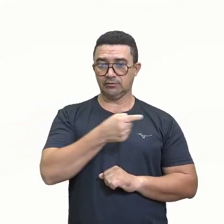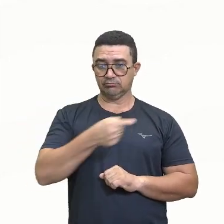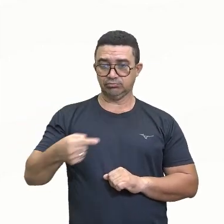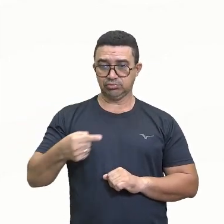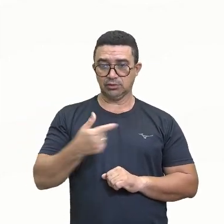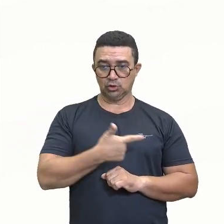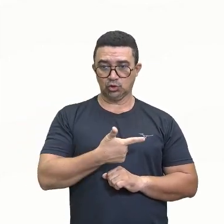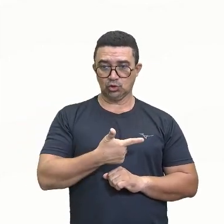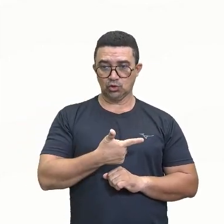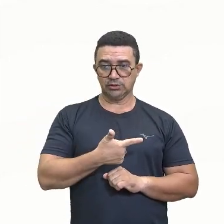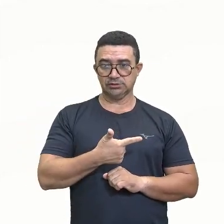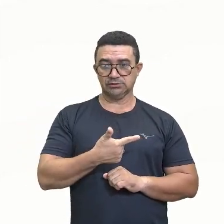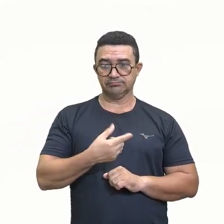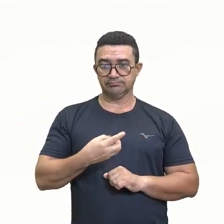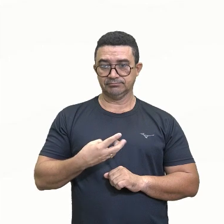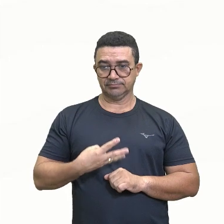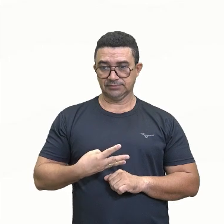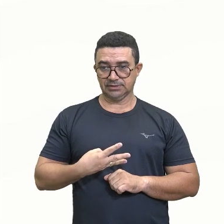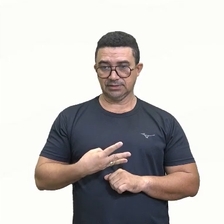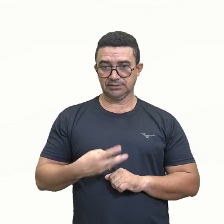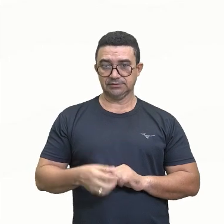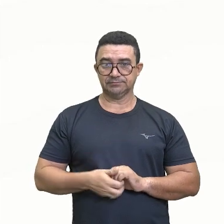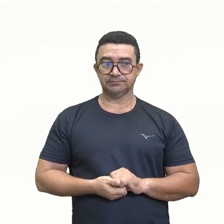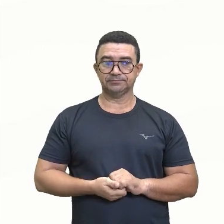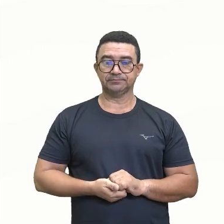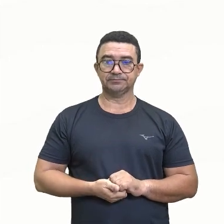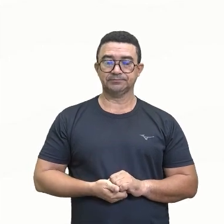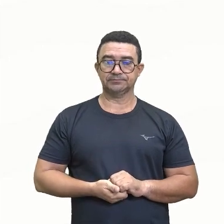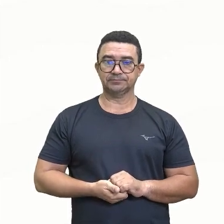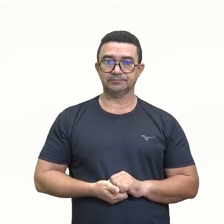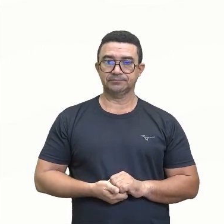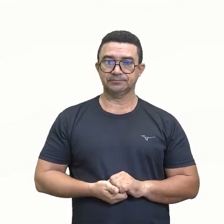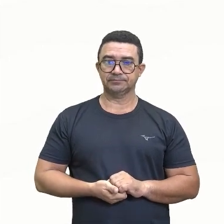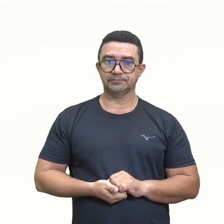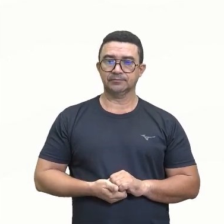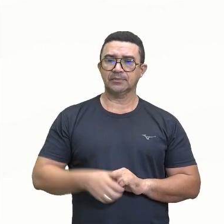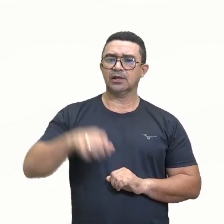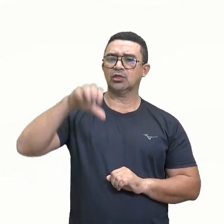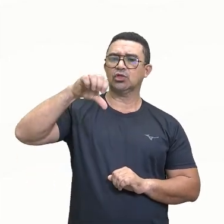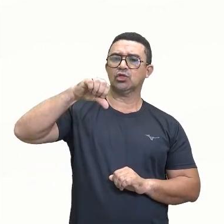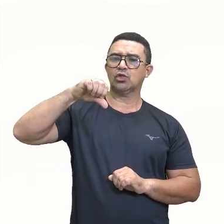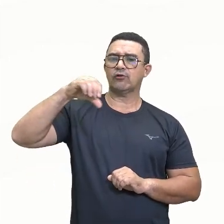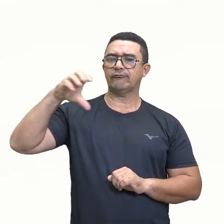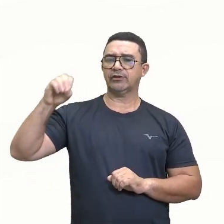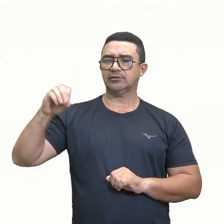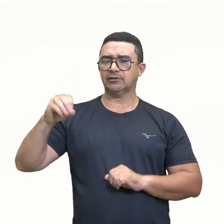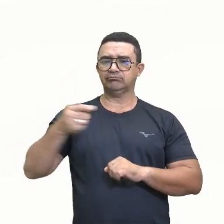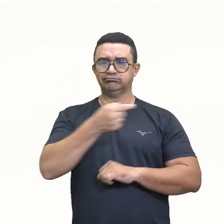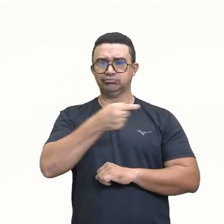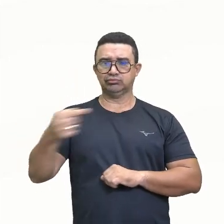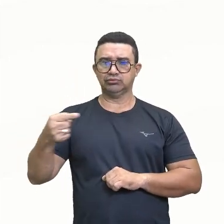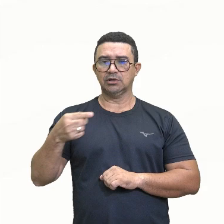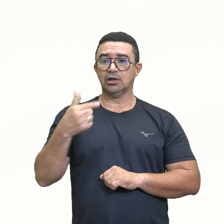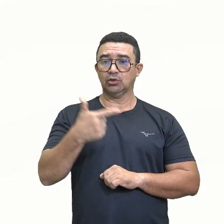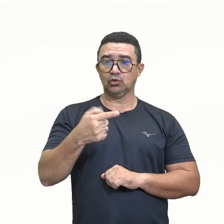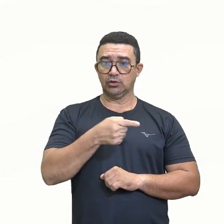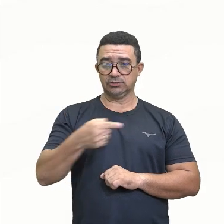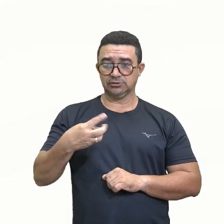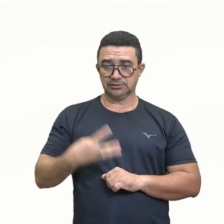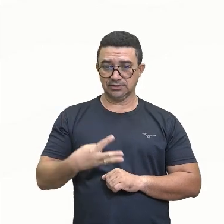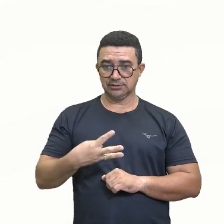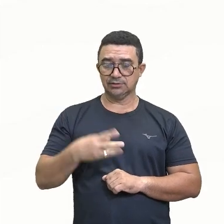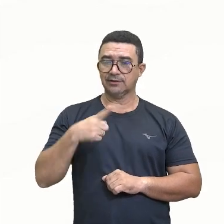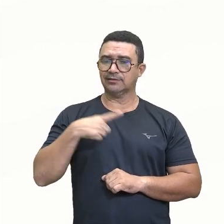2/3. Vamos apagar aqui, vamos continuar o nosso cálculo. Então, 90 sobre 2/3, nós temos aqui, ó,